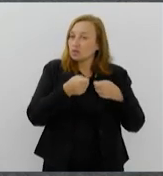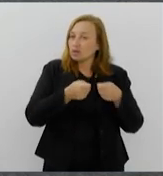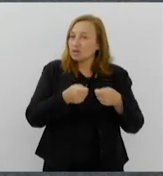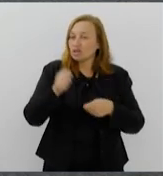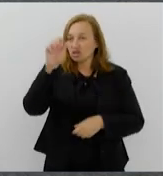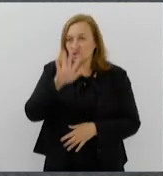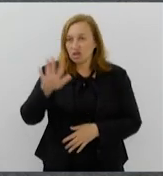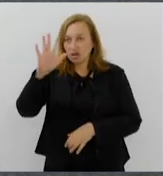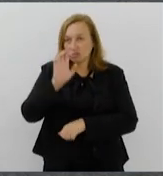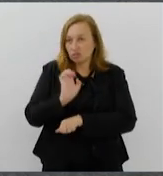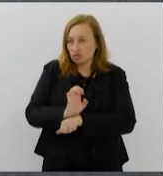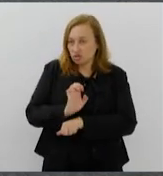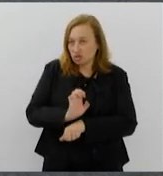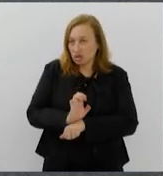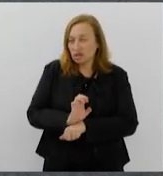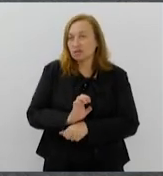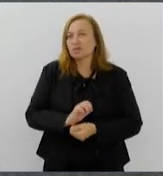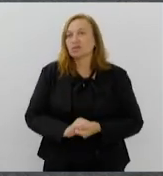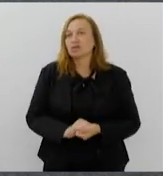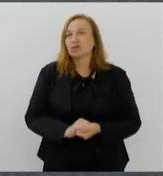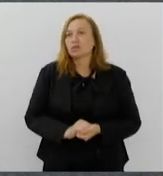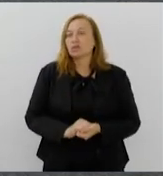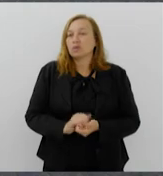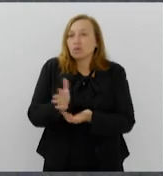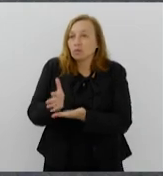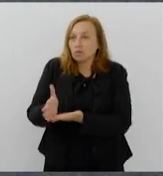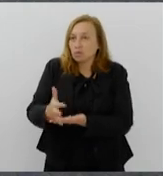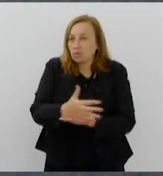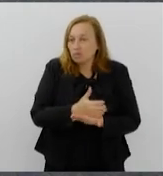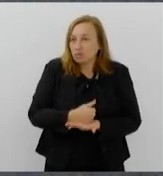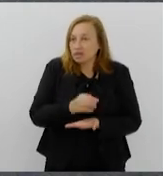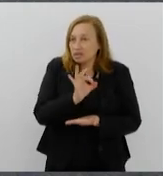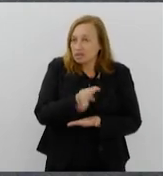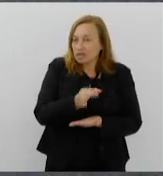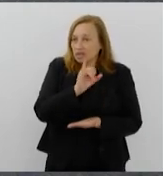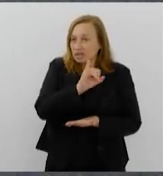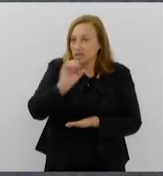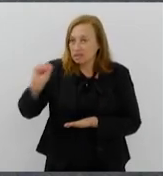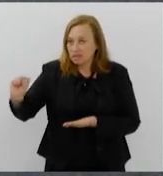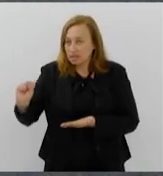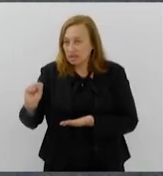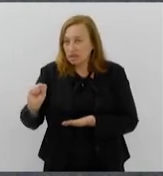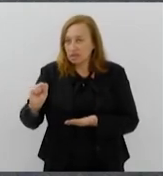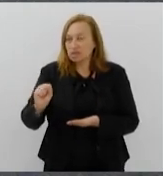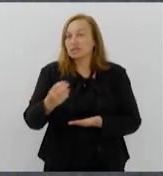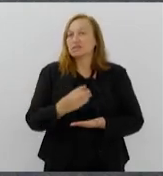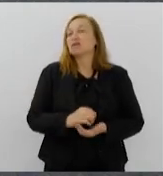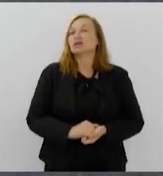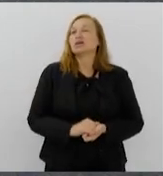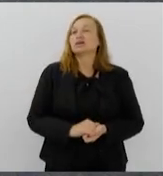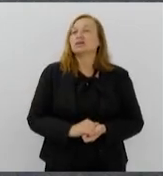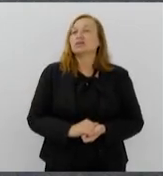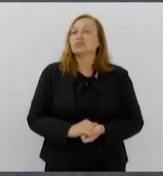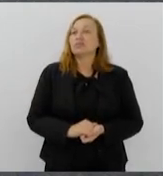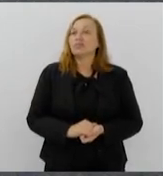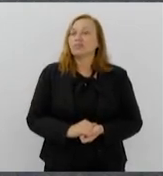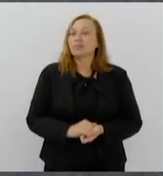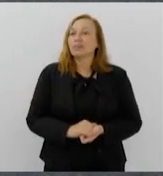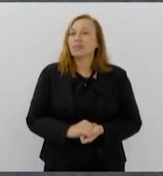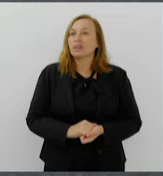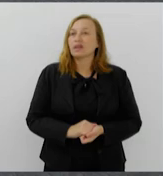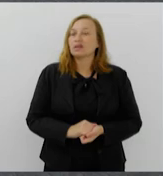do Estado promover o recolhimento devido ao INSS, na medida em que foi